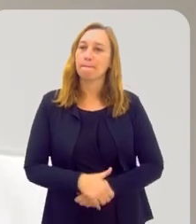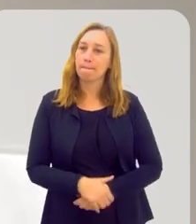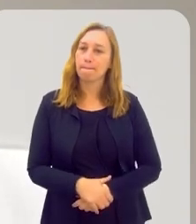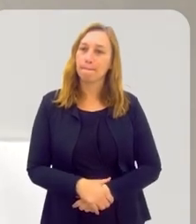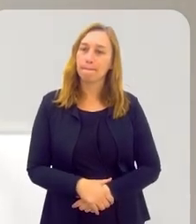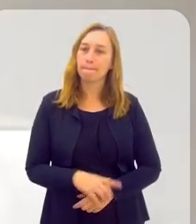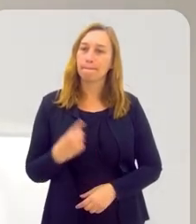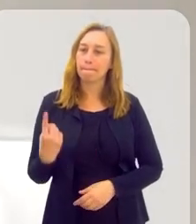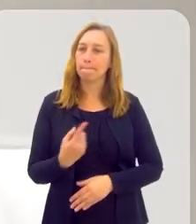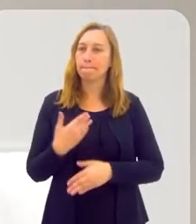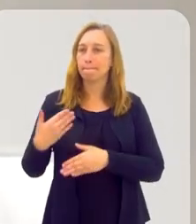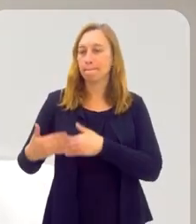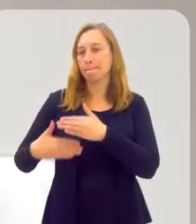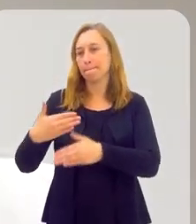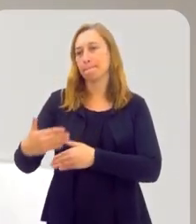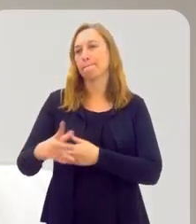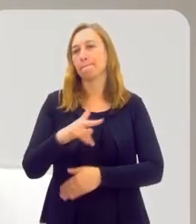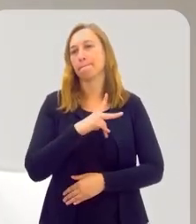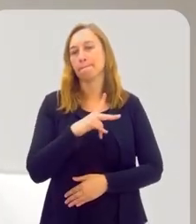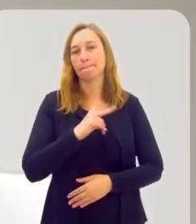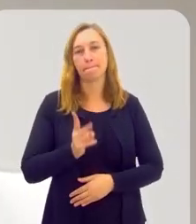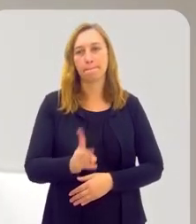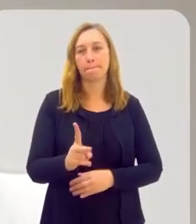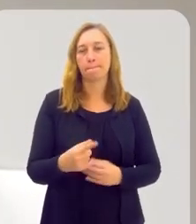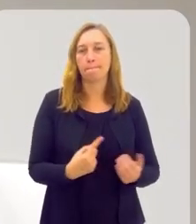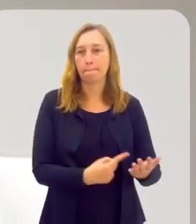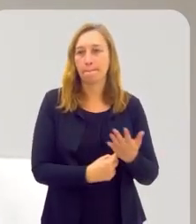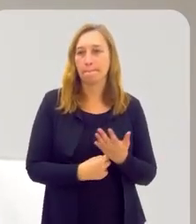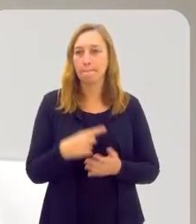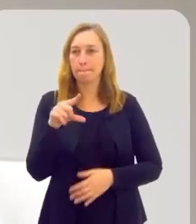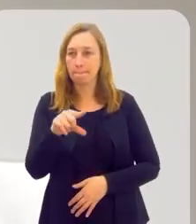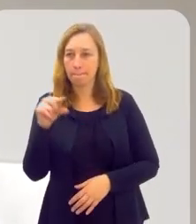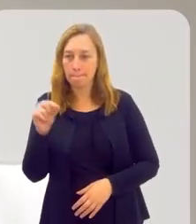Eu acho que a nossa trajetória pessoal contribui sempre para as nossas escolhas.